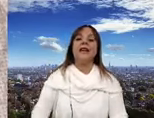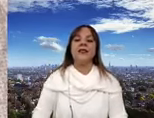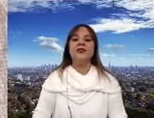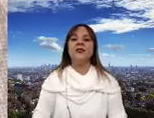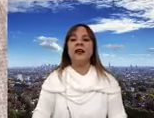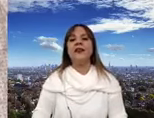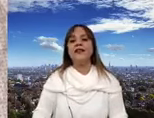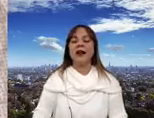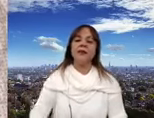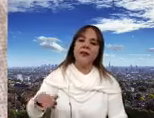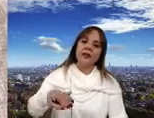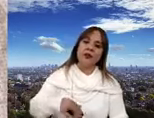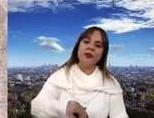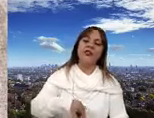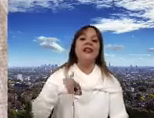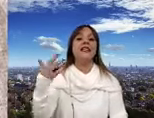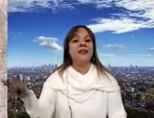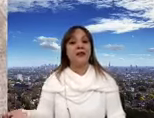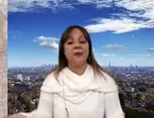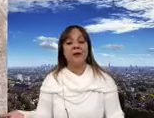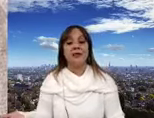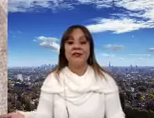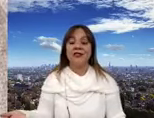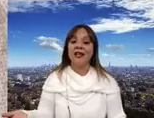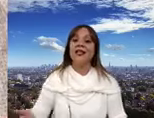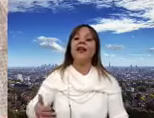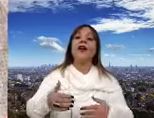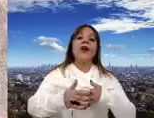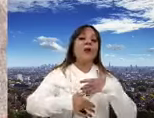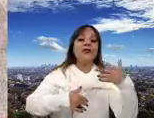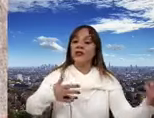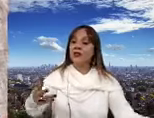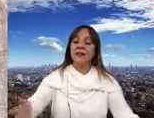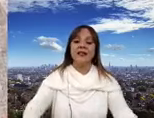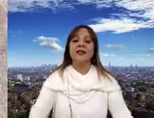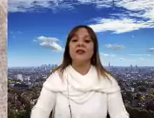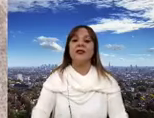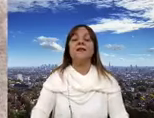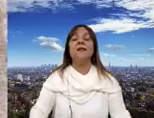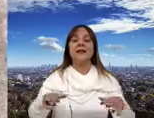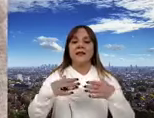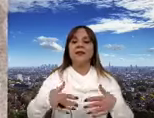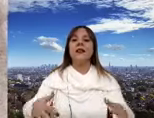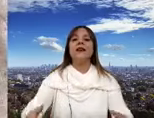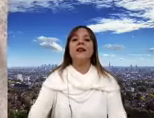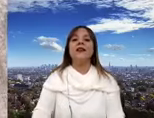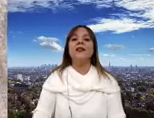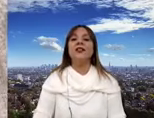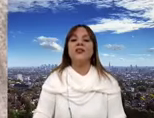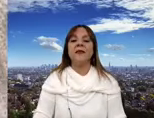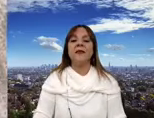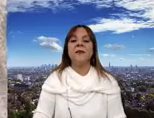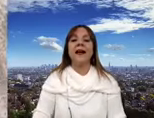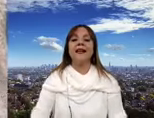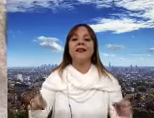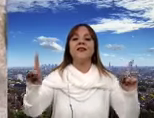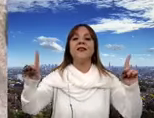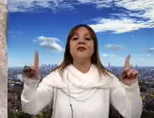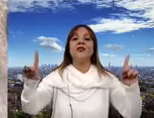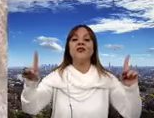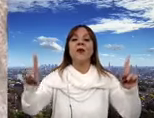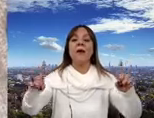Quem sabe não ganhou hoje, na quinta-feira pode ser que você ganhe, com os outros apresentadores também, mas não deixem de participar. Então, estamos todos